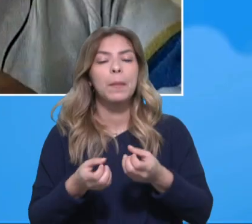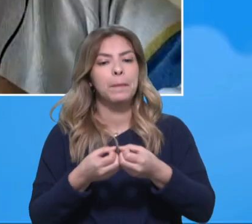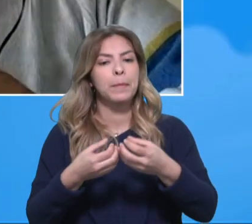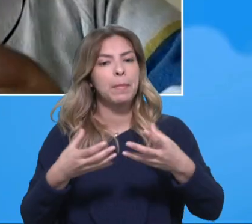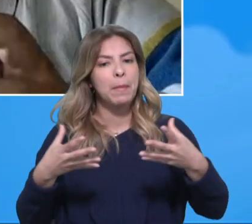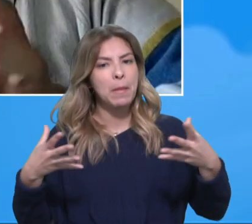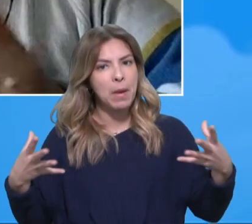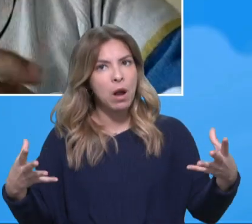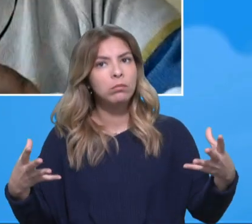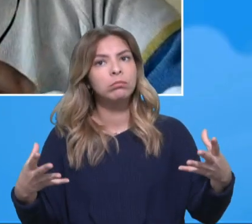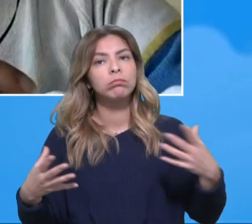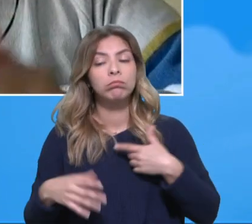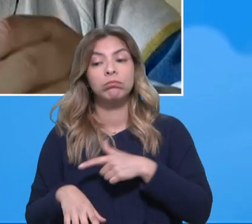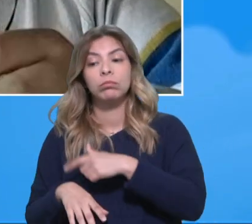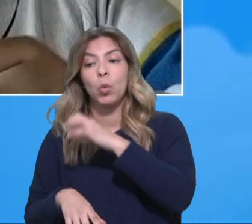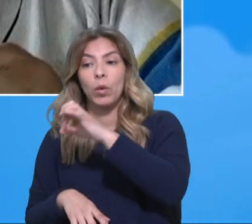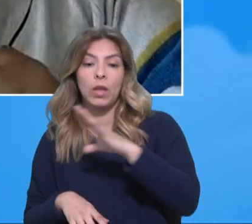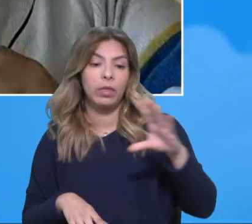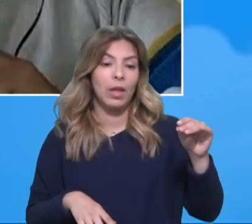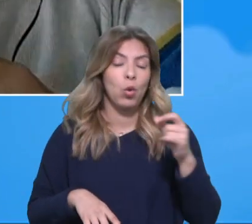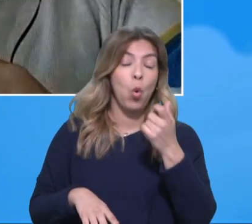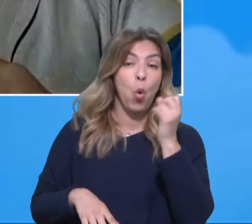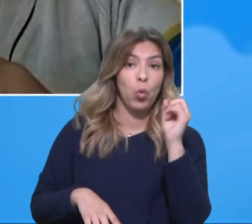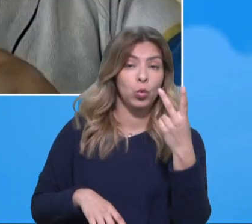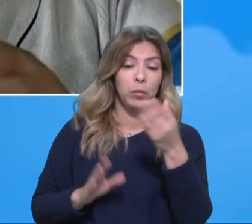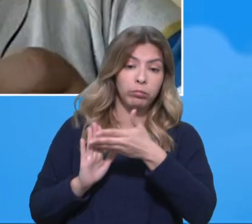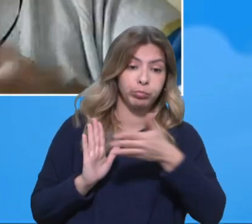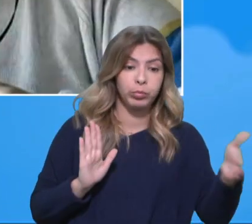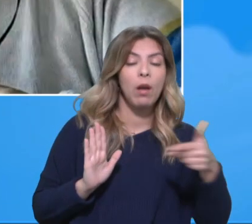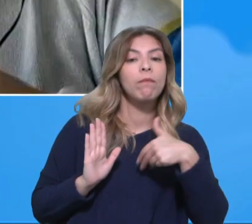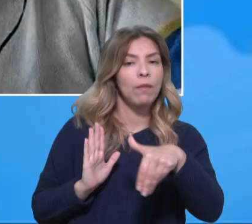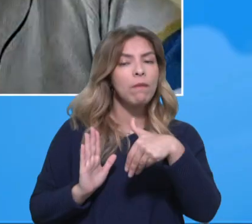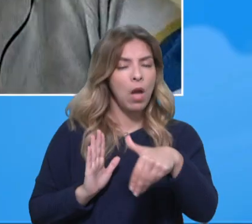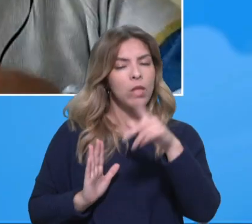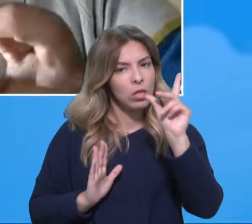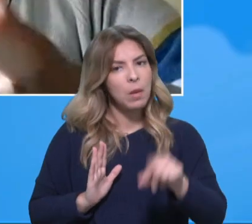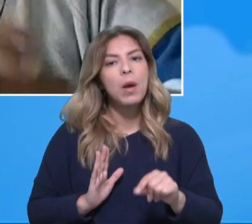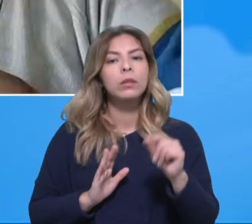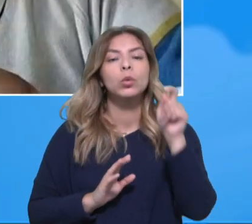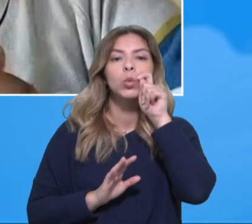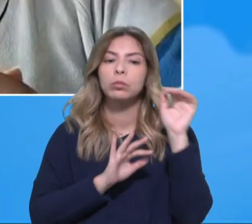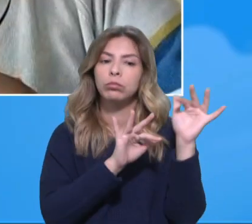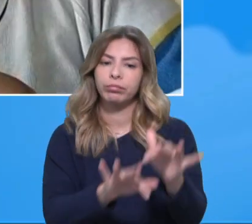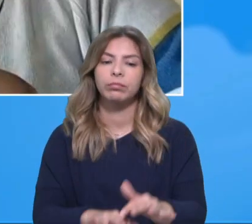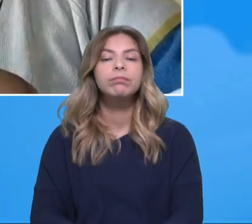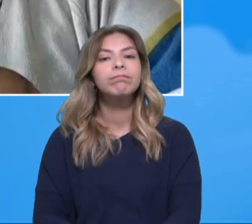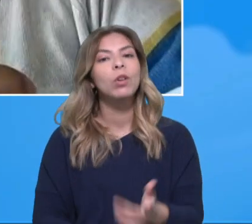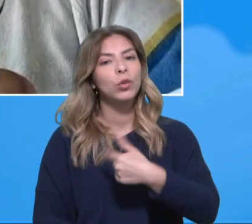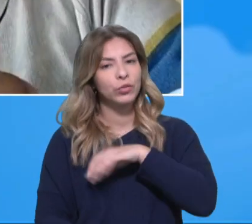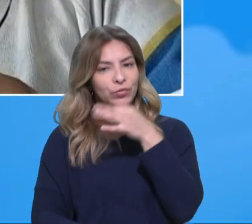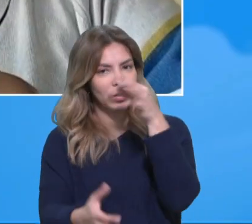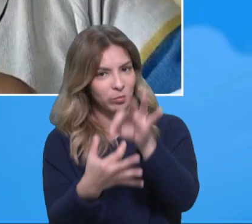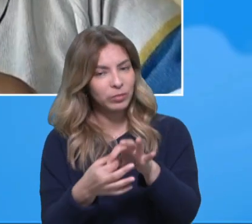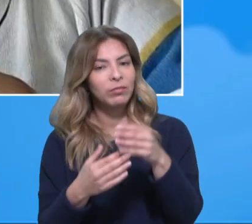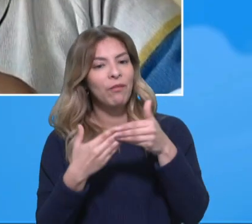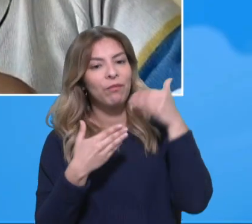no Congresso de 8 a 10 de outubro, daquilo que é o palco e a fé como potência turística e cultural. E cá estaremos também para falar sobre